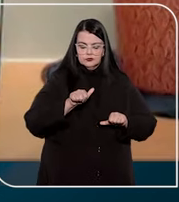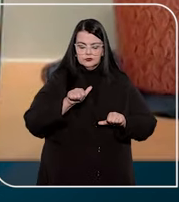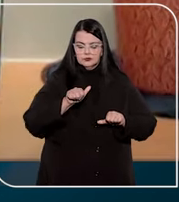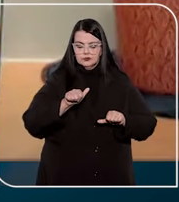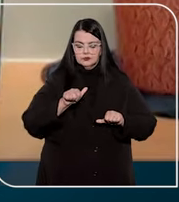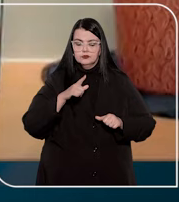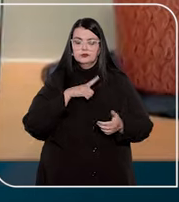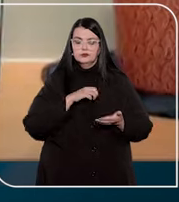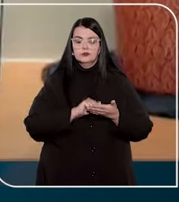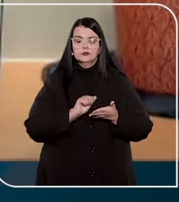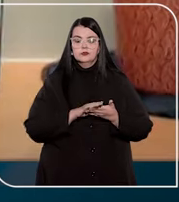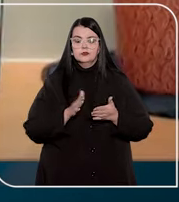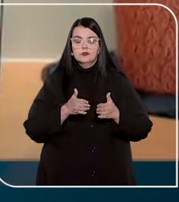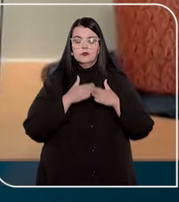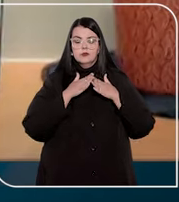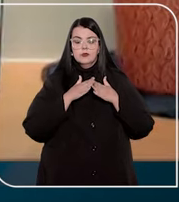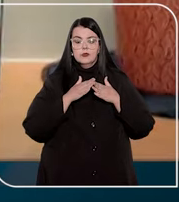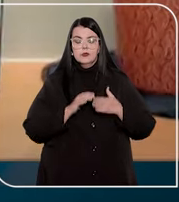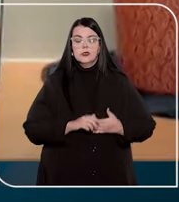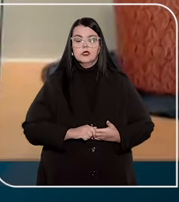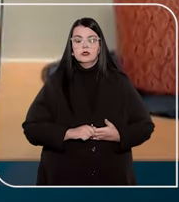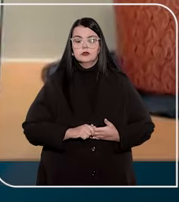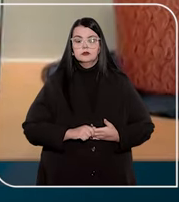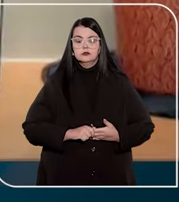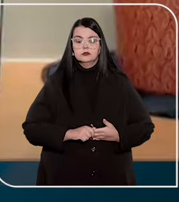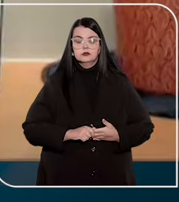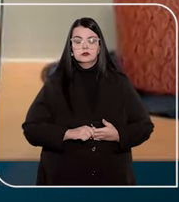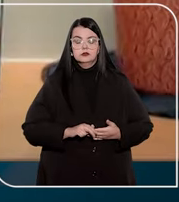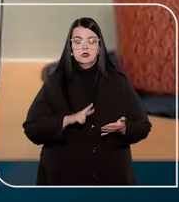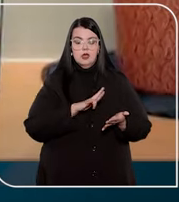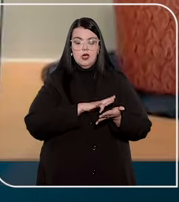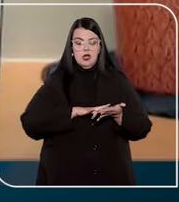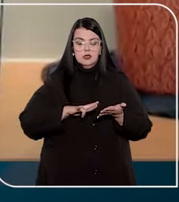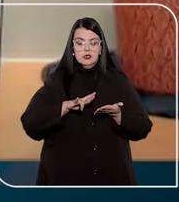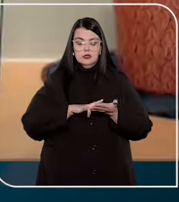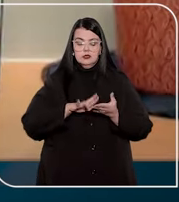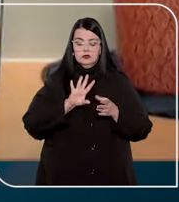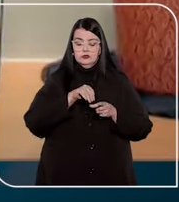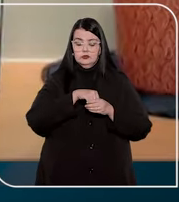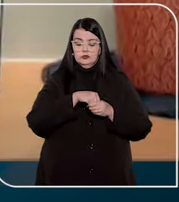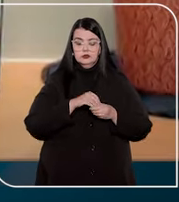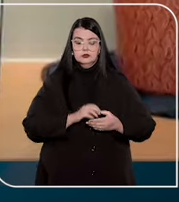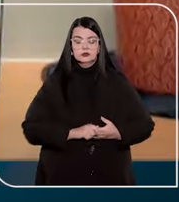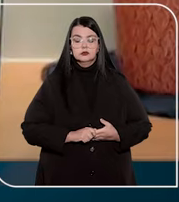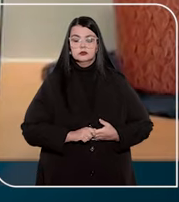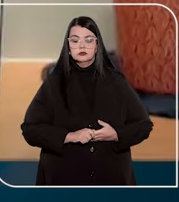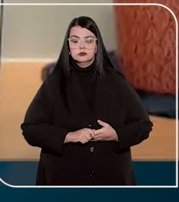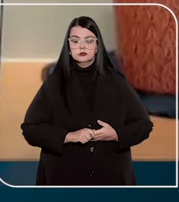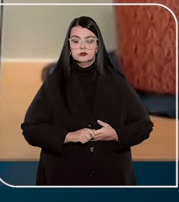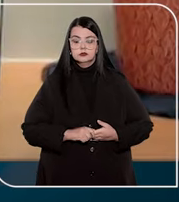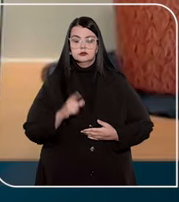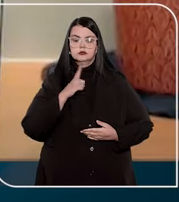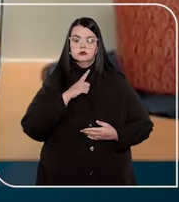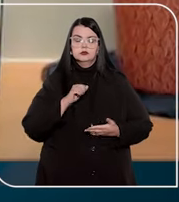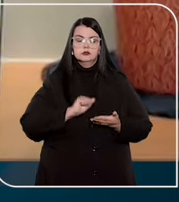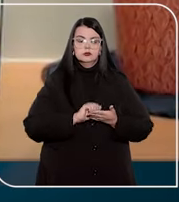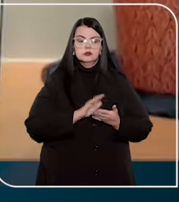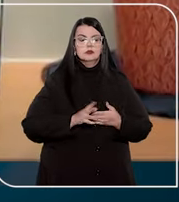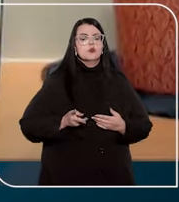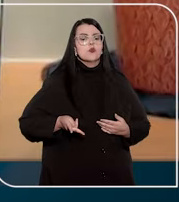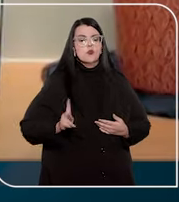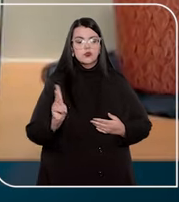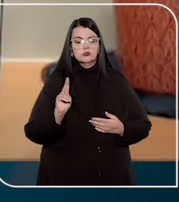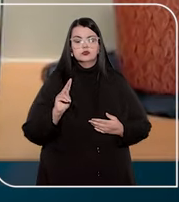da sucumbencial para dar provimento àquele agravo interno. E, consequentemente, dar provimento também ao